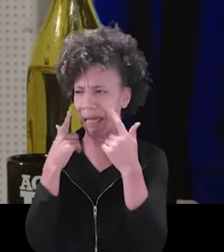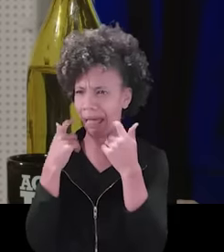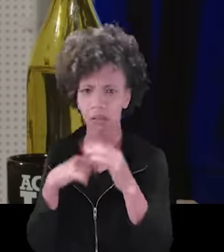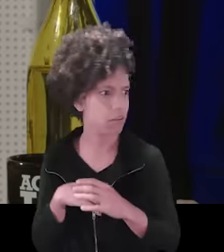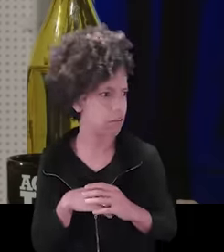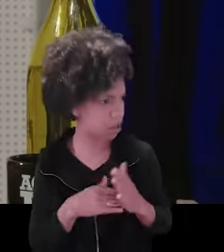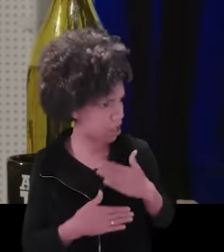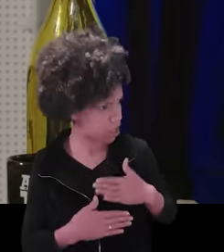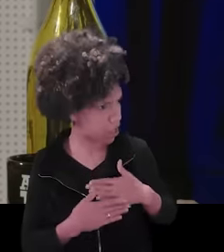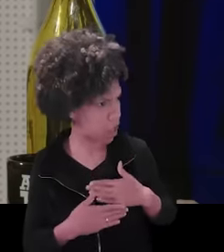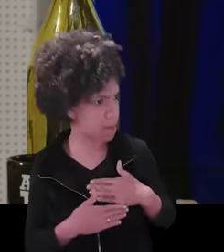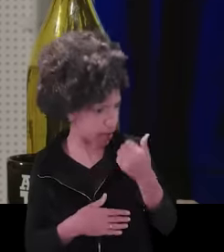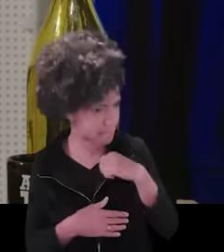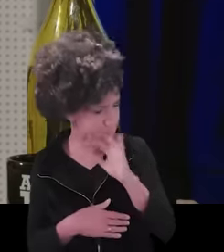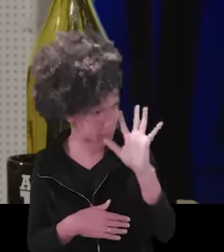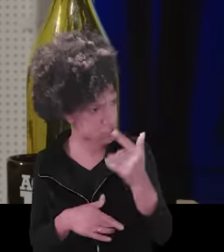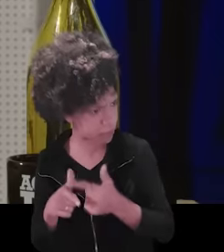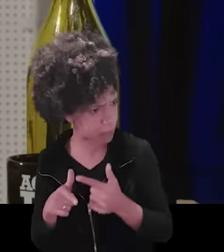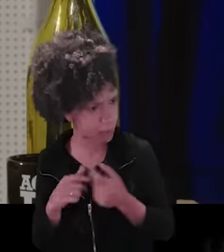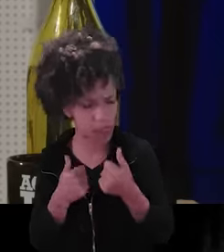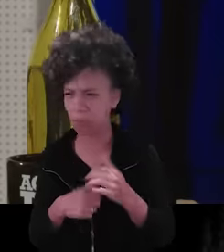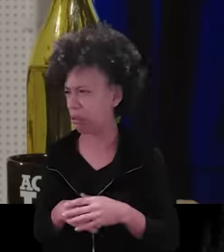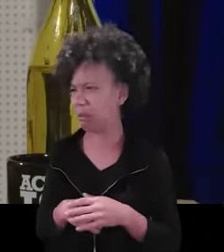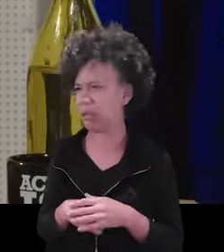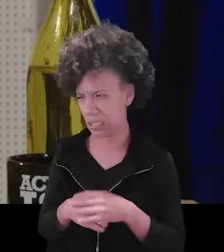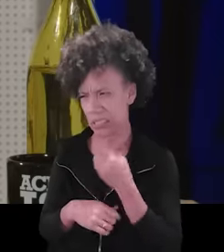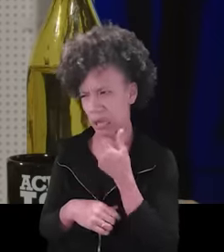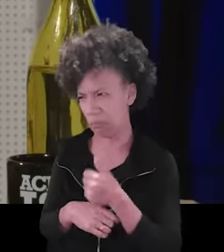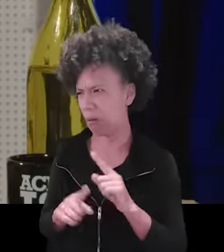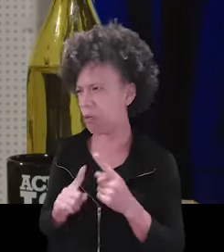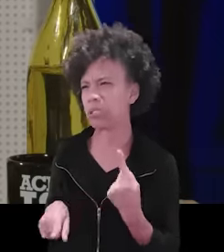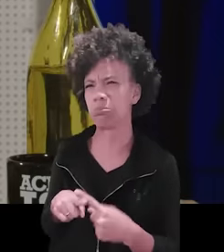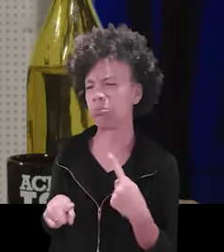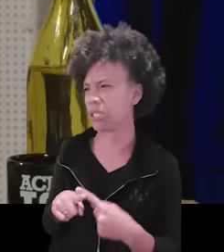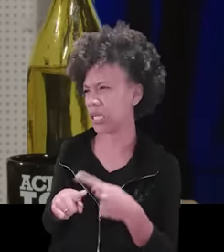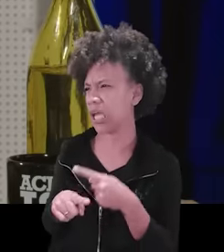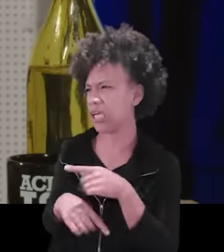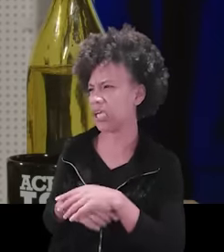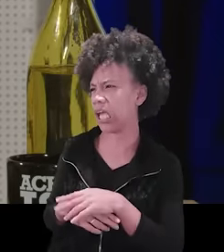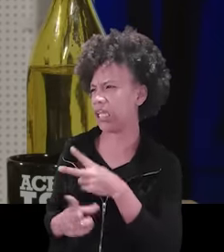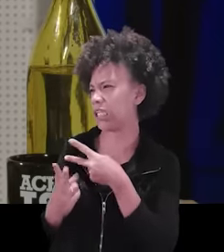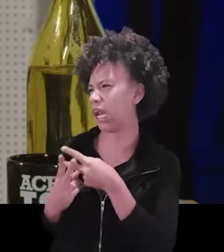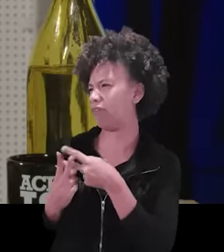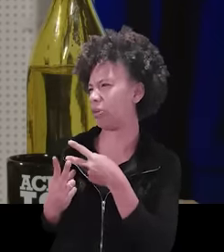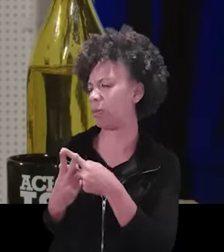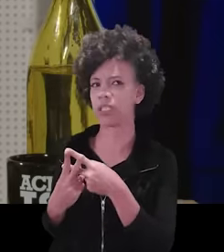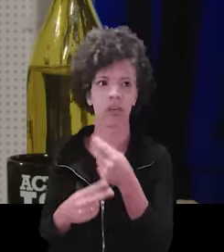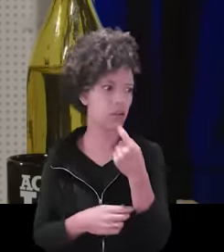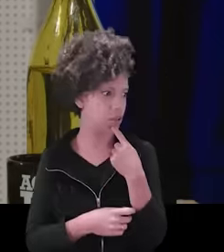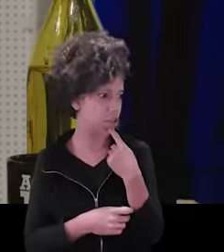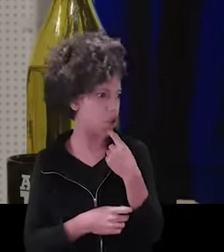começou a chorar eu sei filho fica tranquilo a mamãe tá dando um jeito aqui tá tudo bem ele tá tá bom mamãe Mas por que que ele tá falando que ele tá te levando